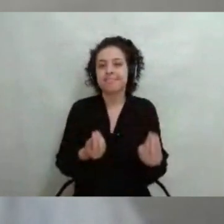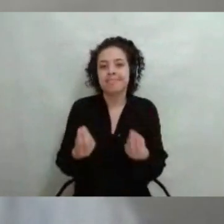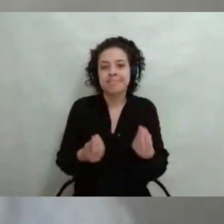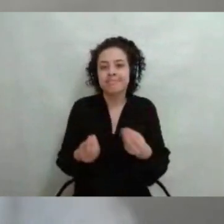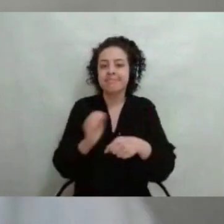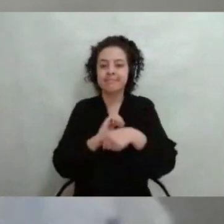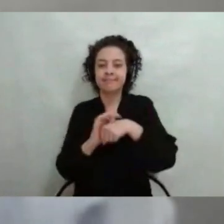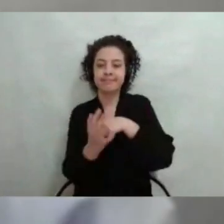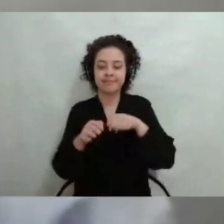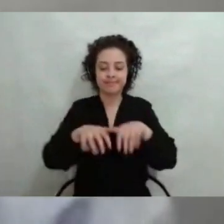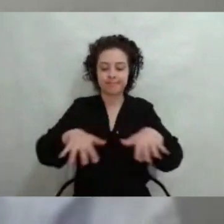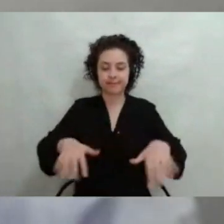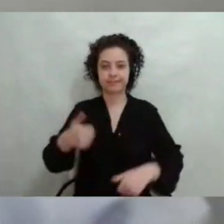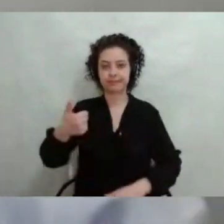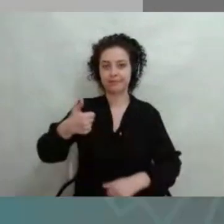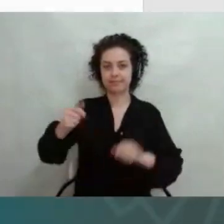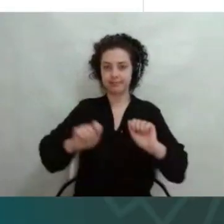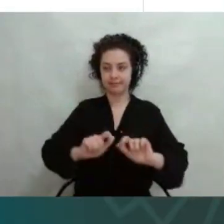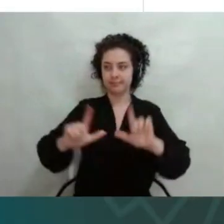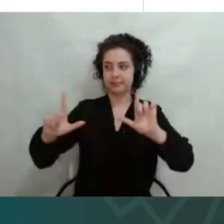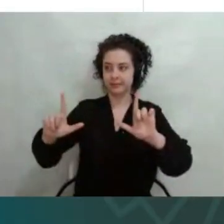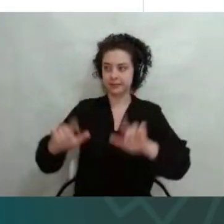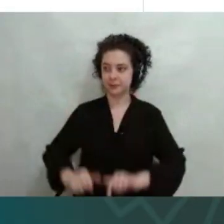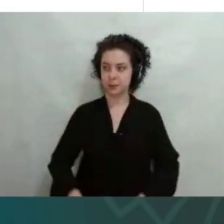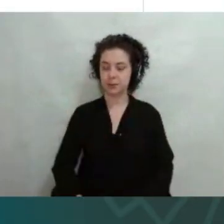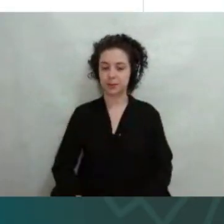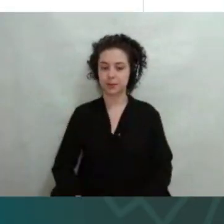o primeiro, por favor?